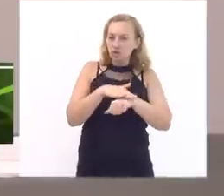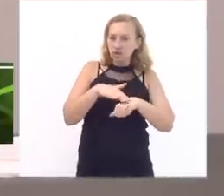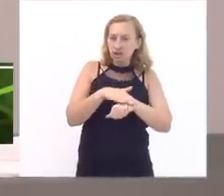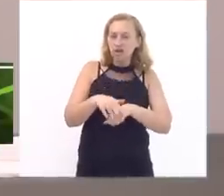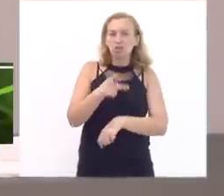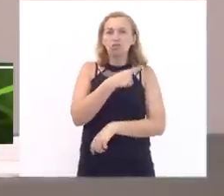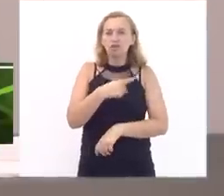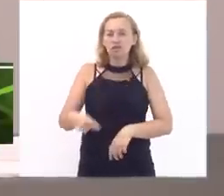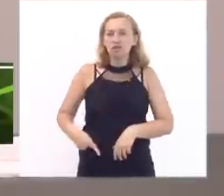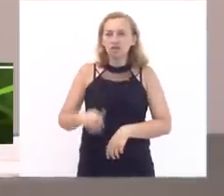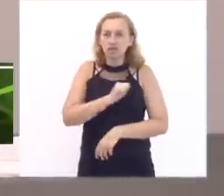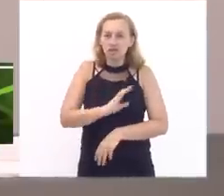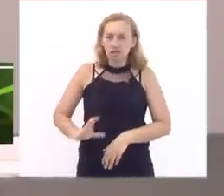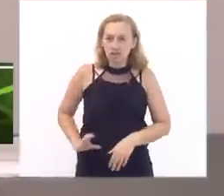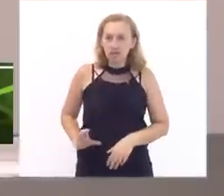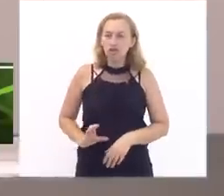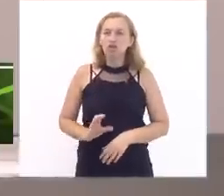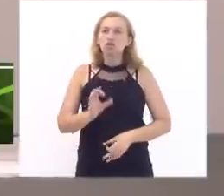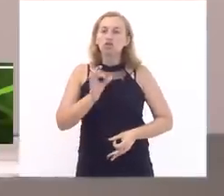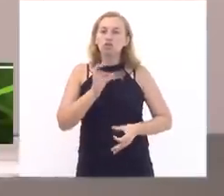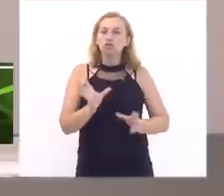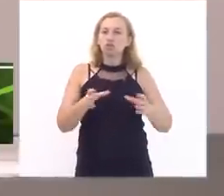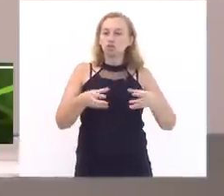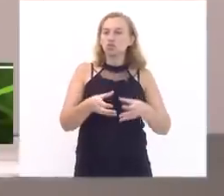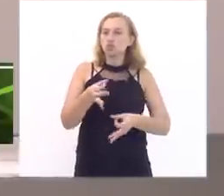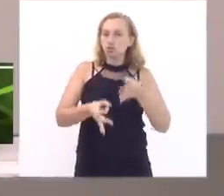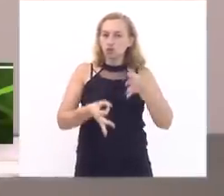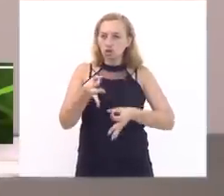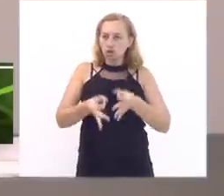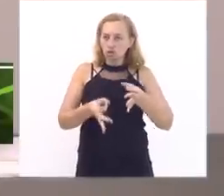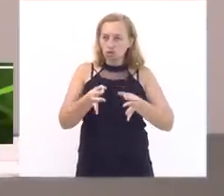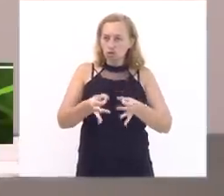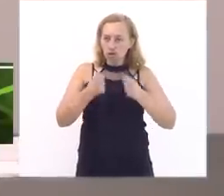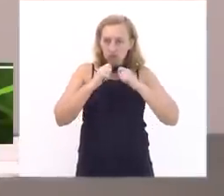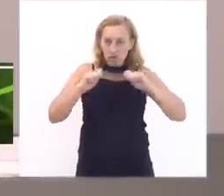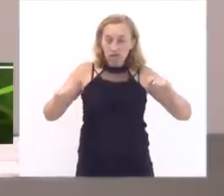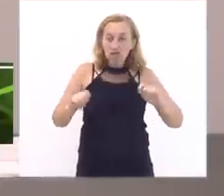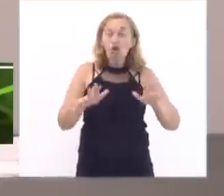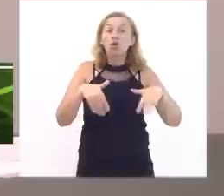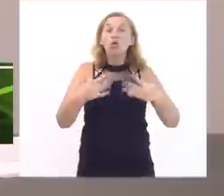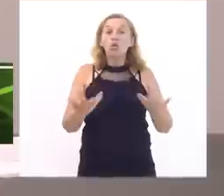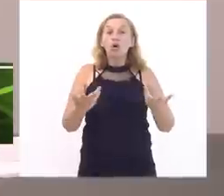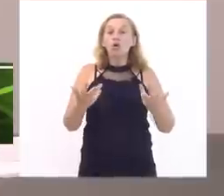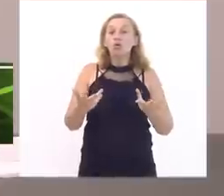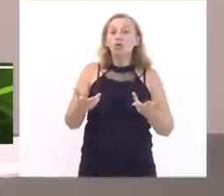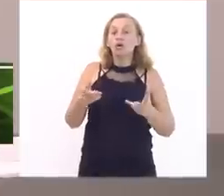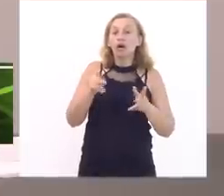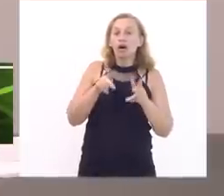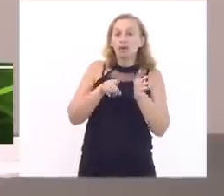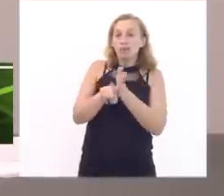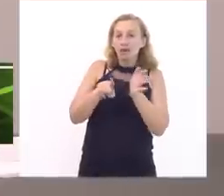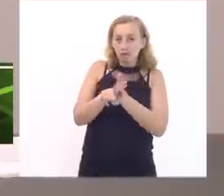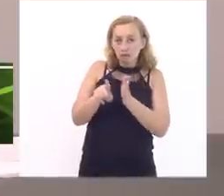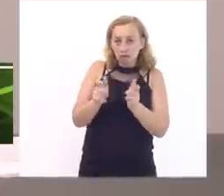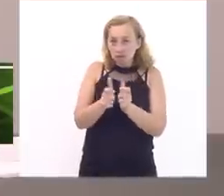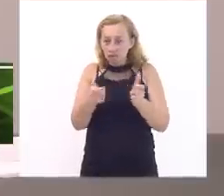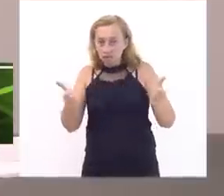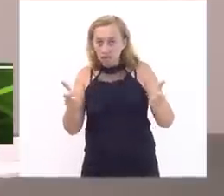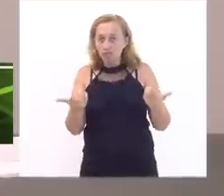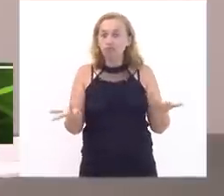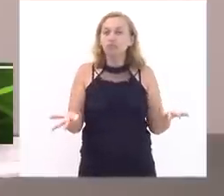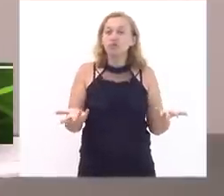André Siciliano e com o jurídico, inclusive, das associações. Porque qual é o grande questionamento? O que impede? Porque isso é um